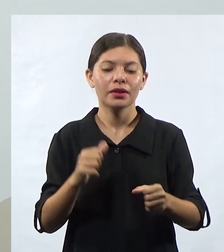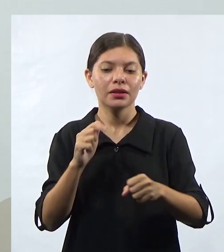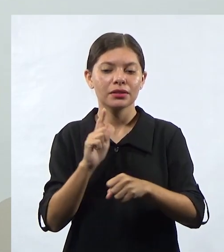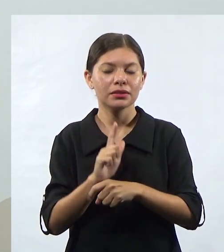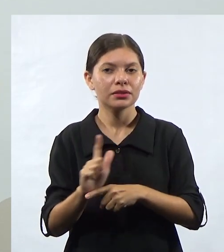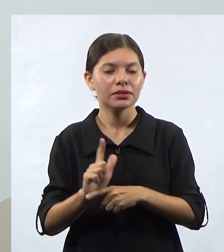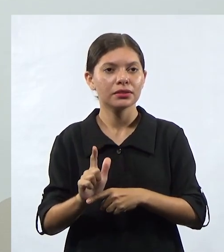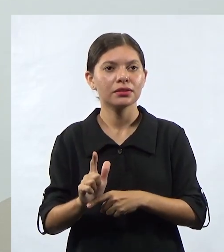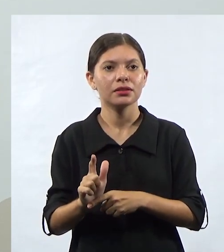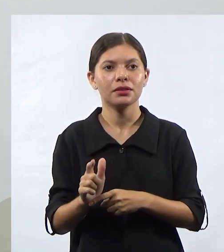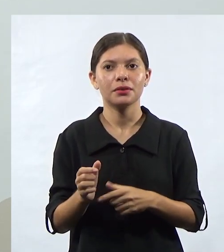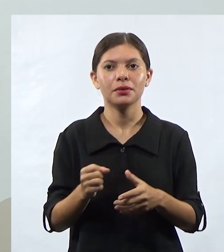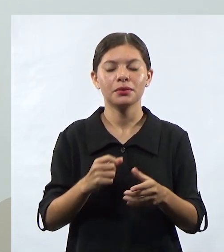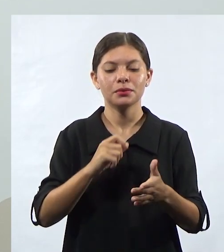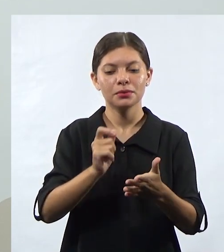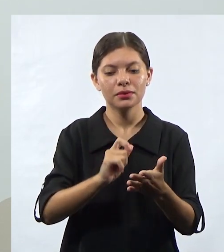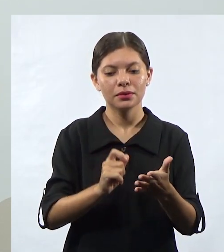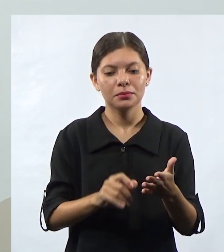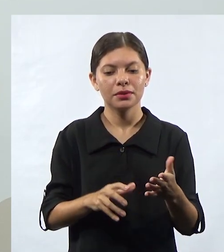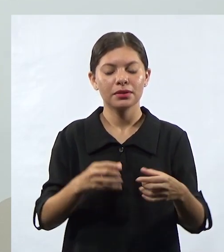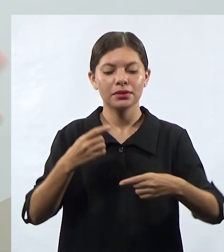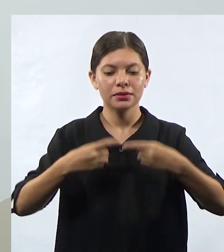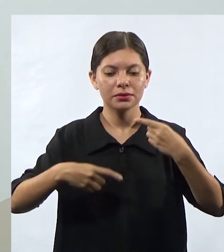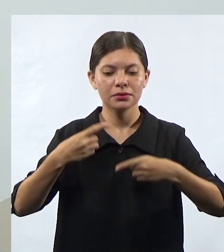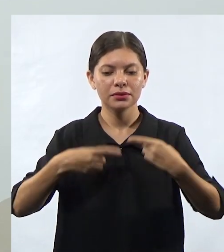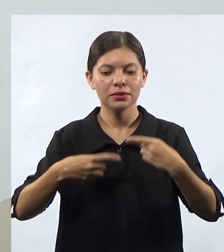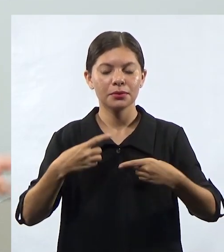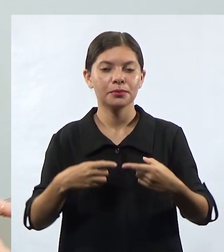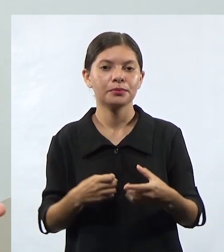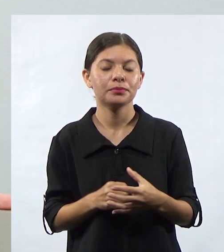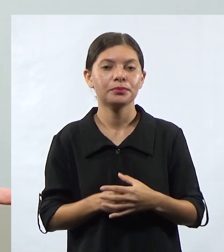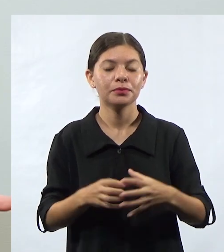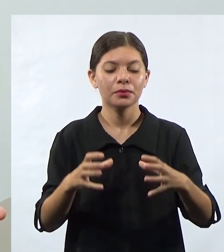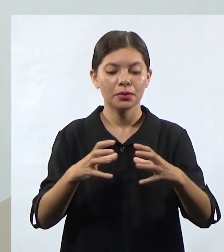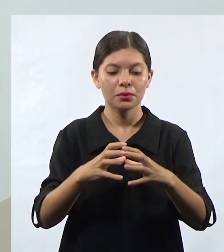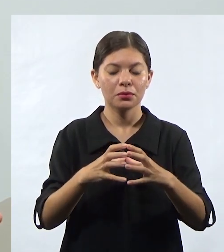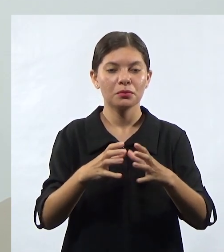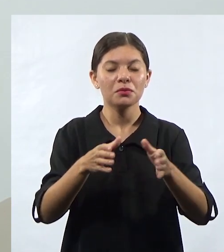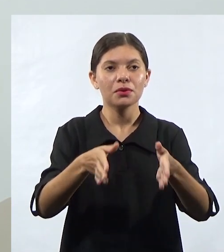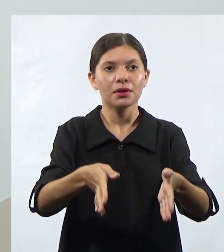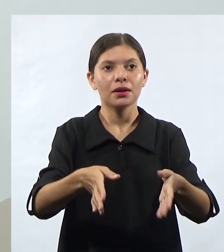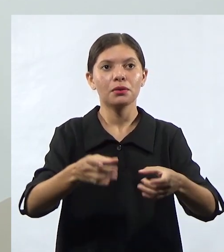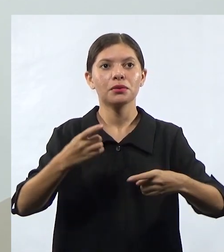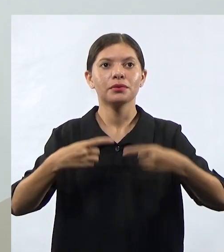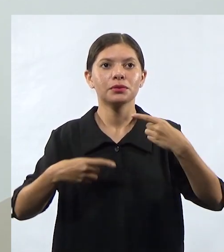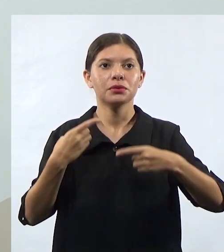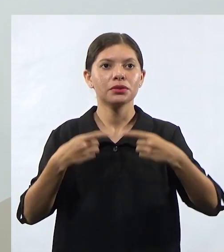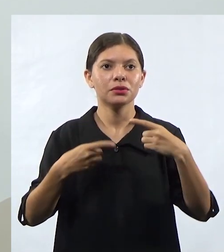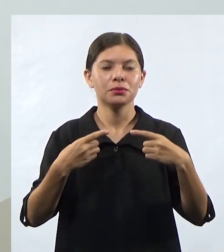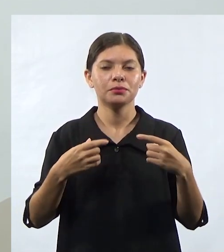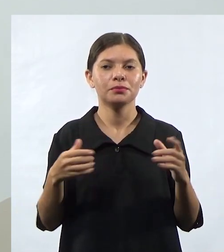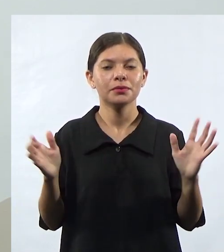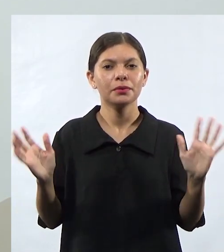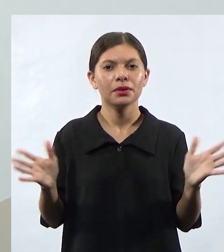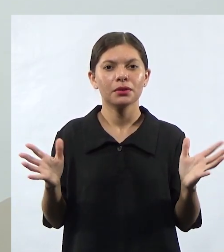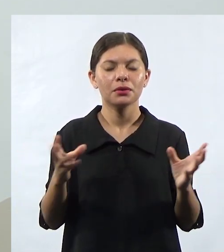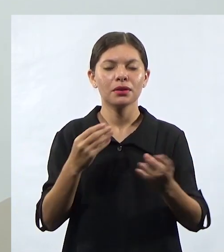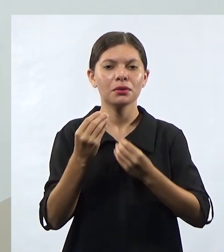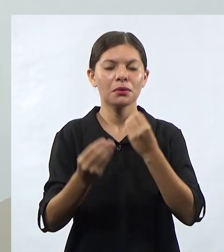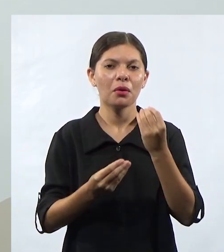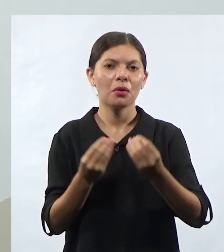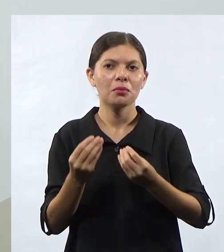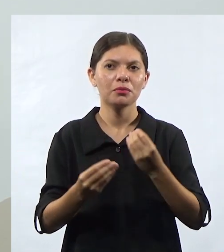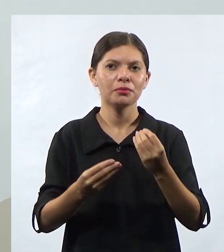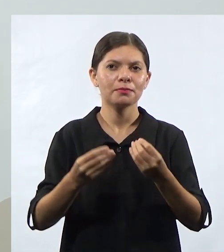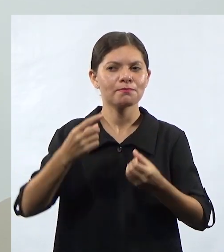gestão do trabalho, da discussão, e o próprio grupo focal que estava discutindo. E agora? Como é que você vai levar essa informação,